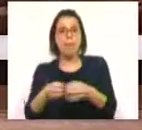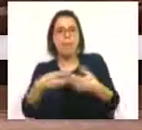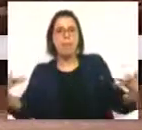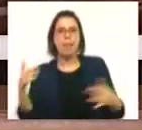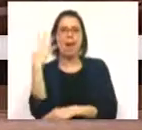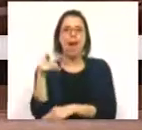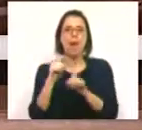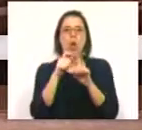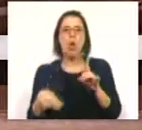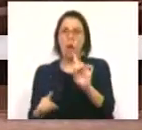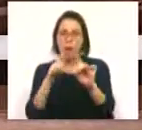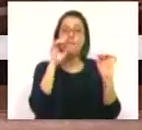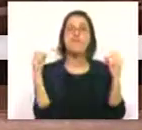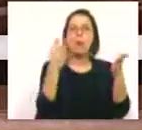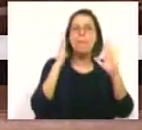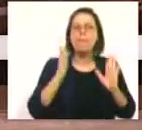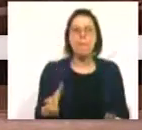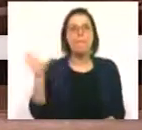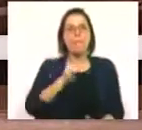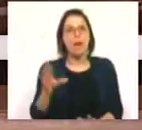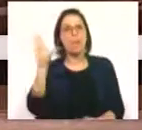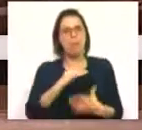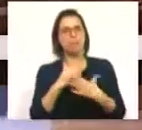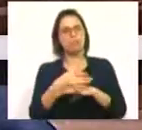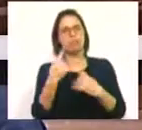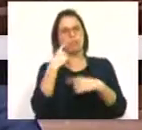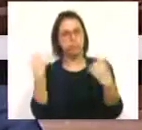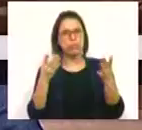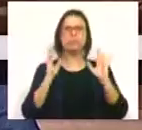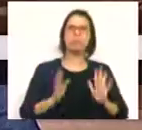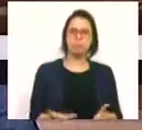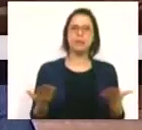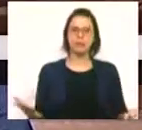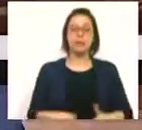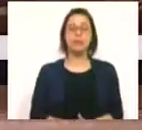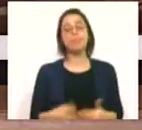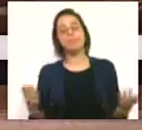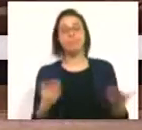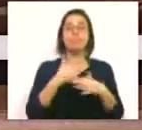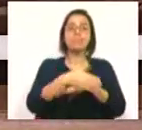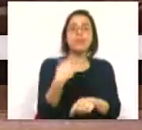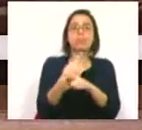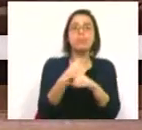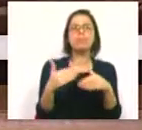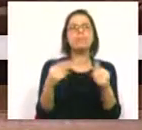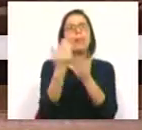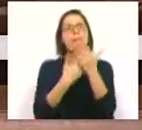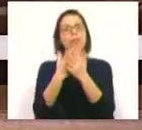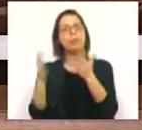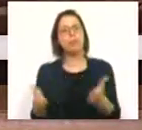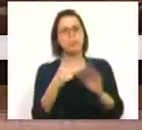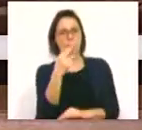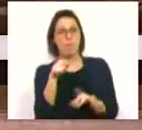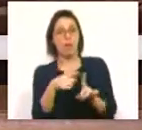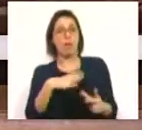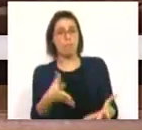eucalipto. A floresta requer mais e mais intervenção pública. E intervenção também ao nível do mercado da produção linhosa,